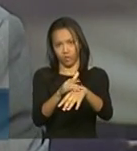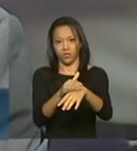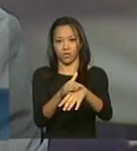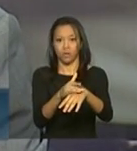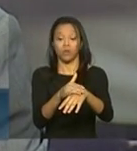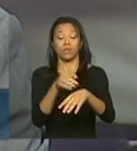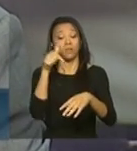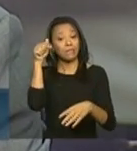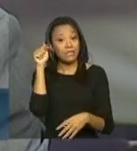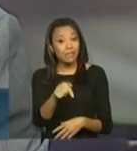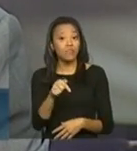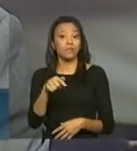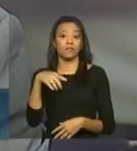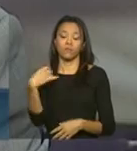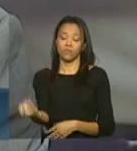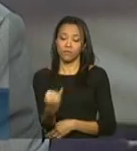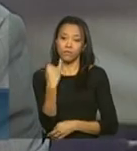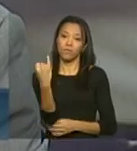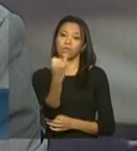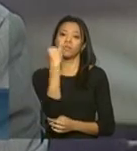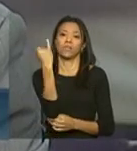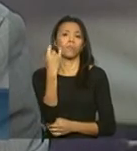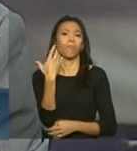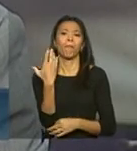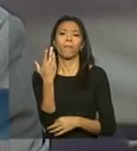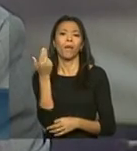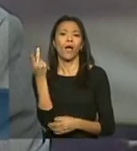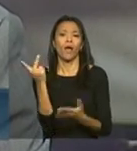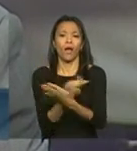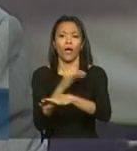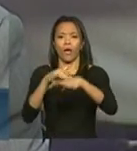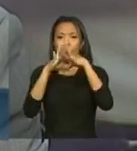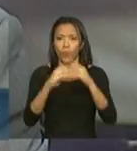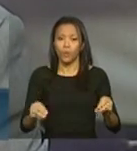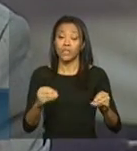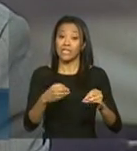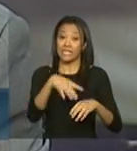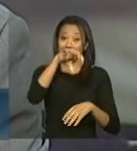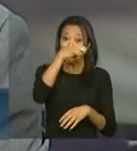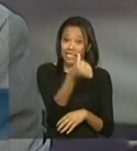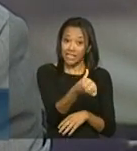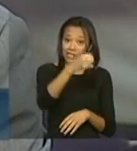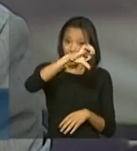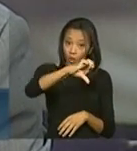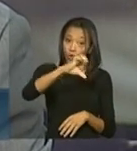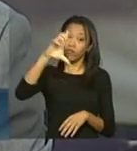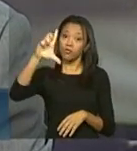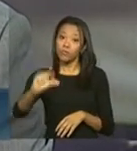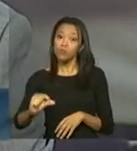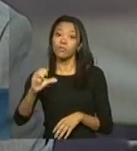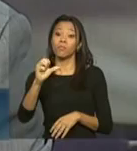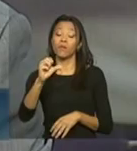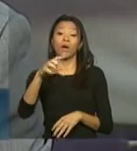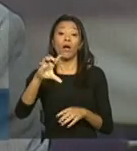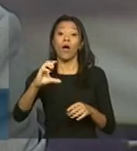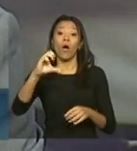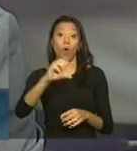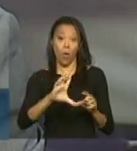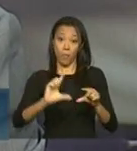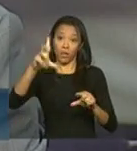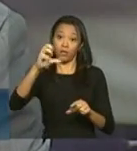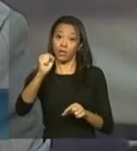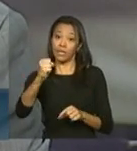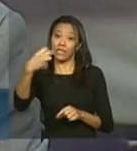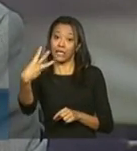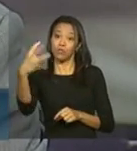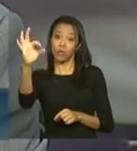ampliação considerável no percentual de cura, saindo de 69% para 83%, né? Aquilo que a doutora Rosa